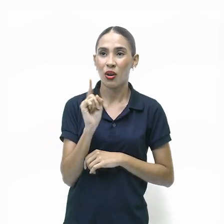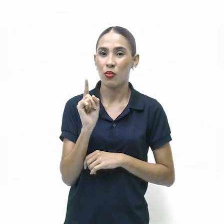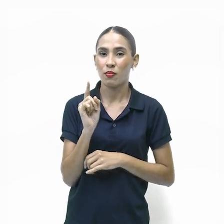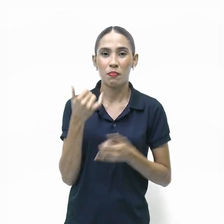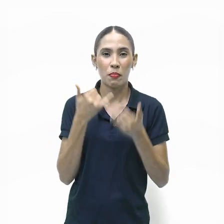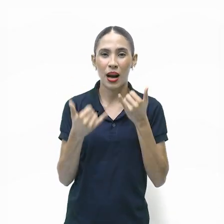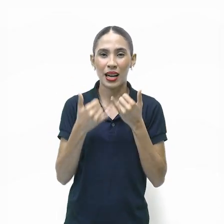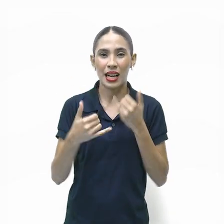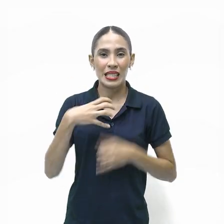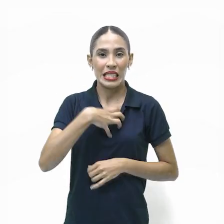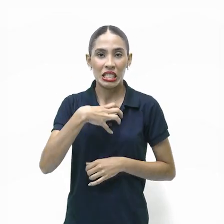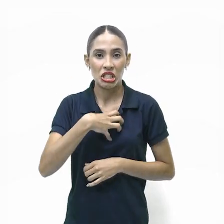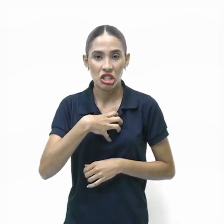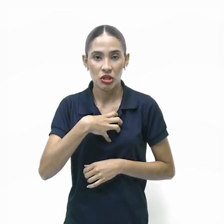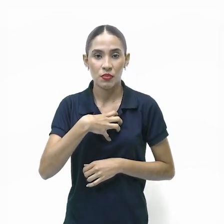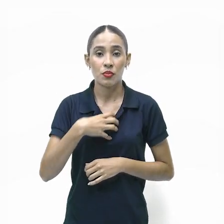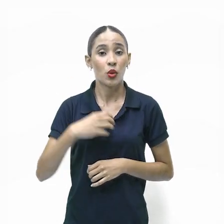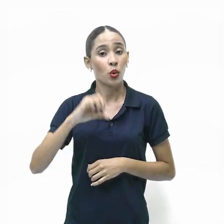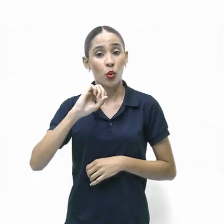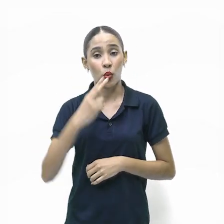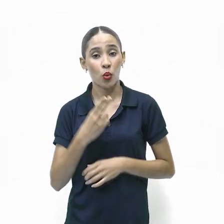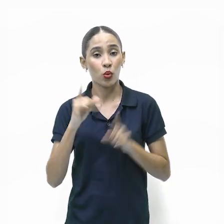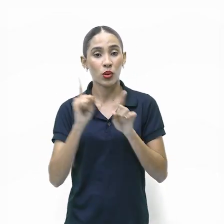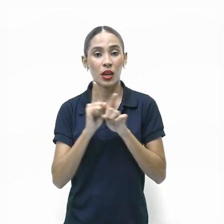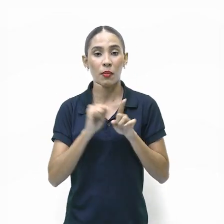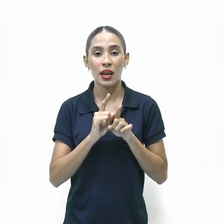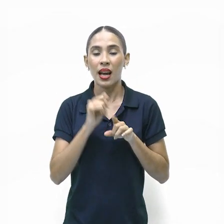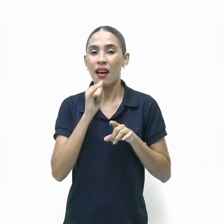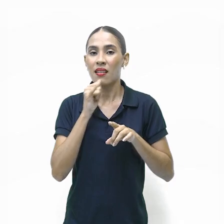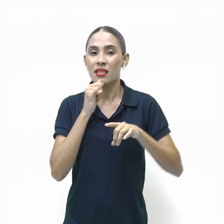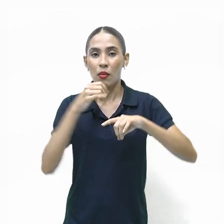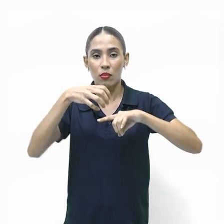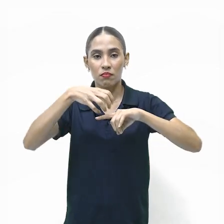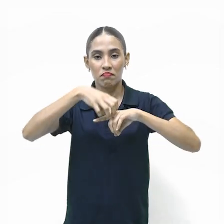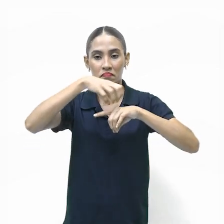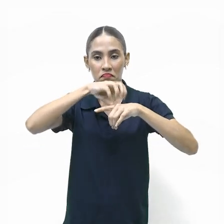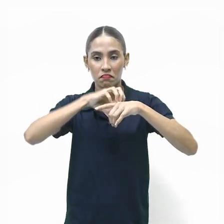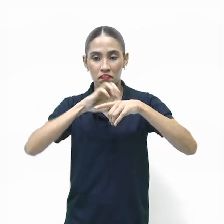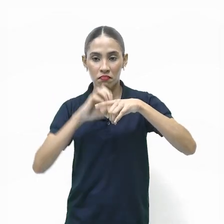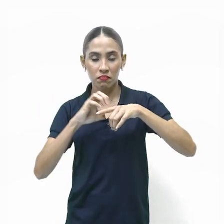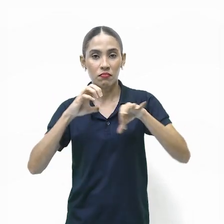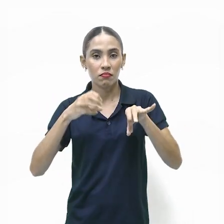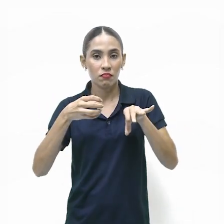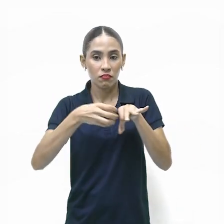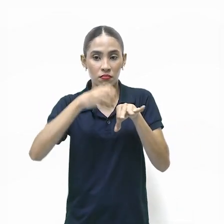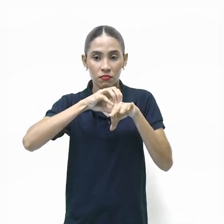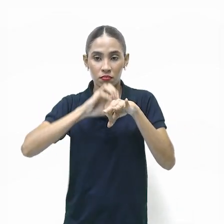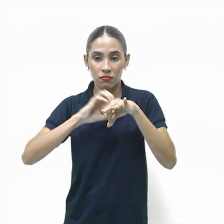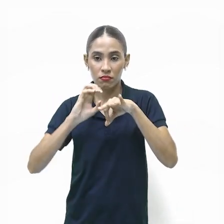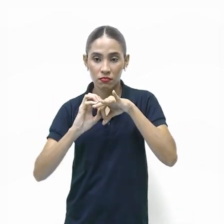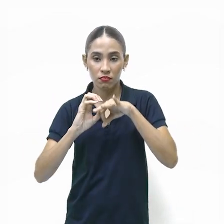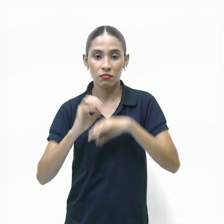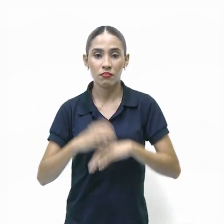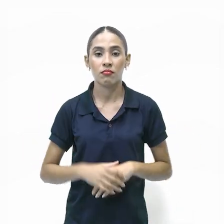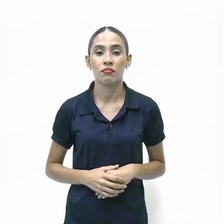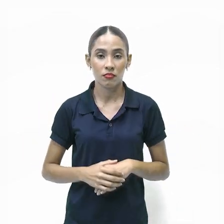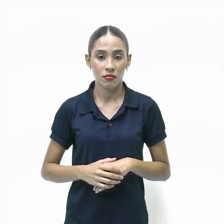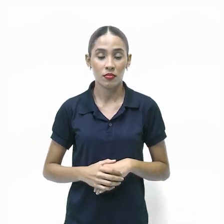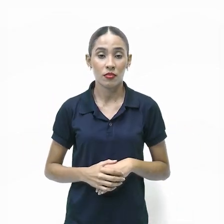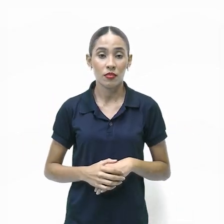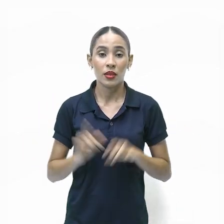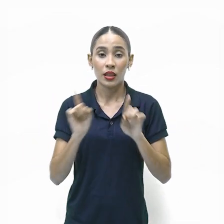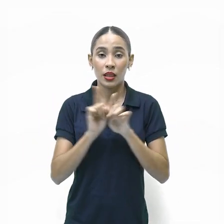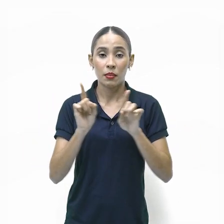aparenta ali sintomas, ou provocar o aparecimento de verrugas genitais, orais e anais. E